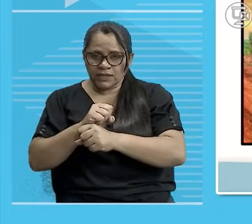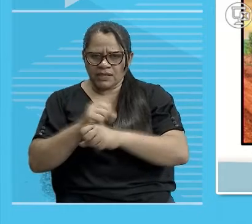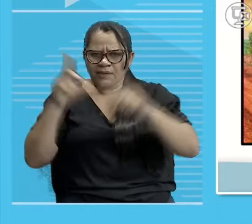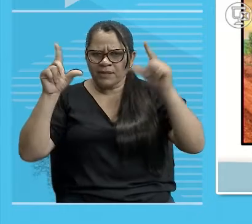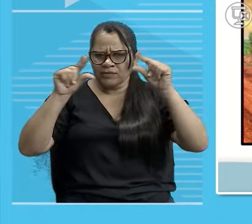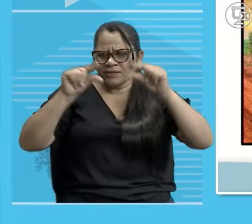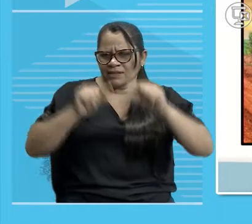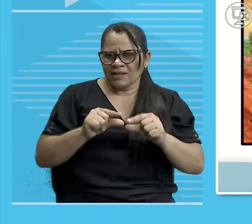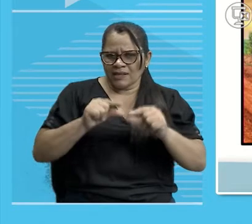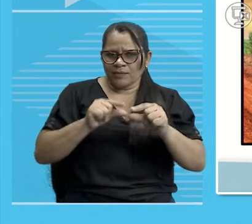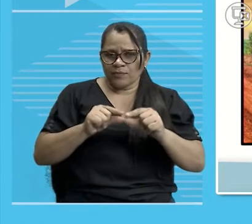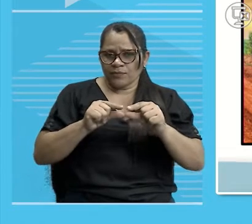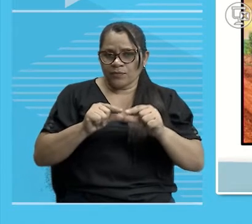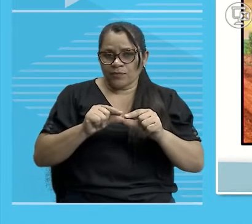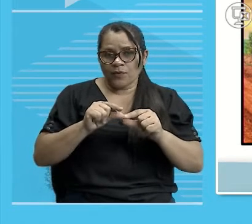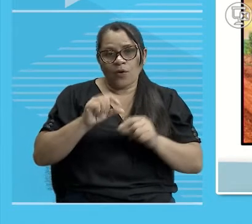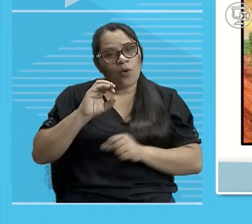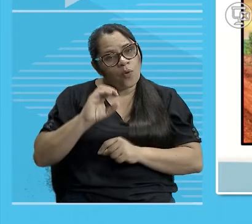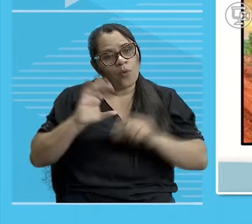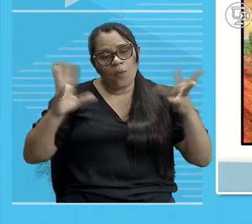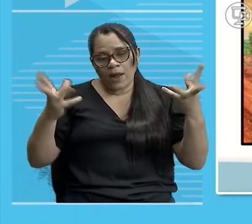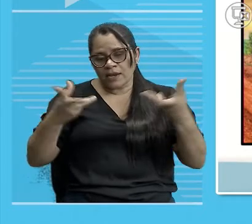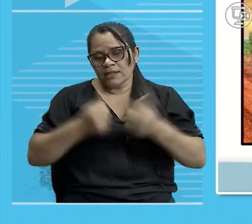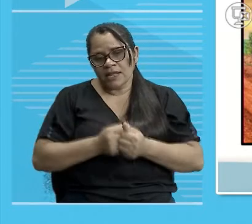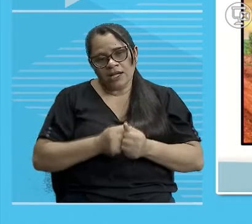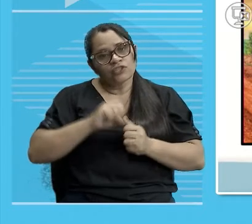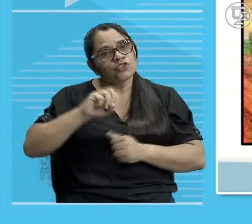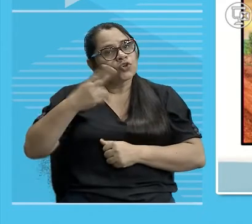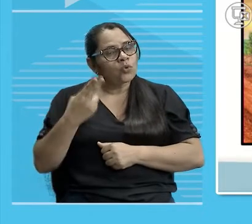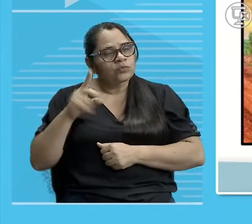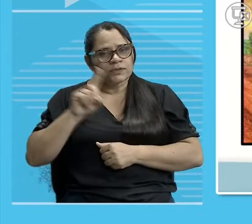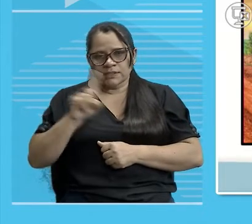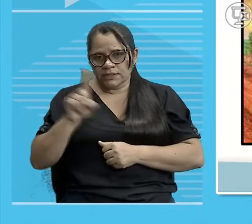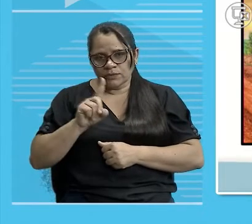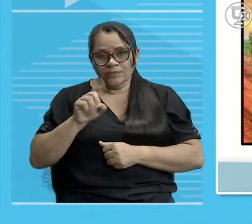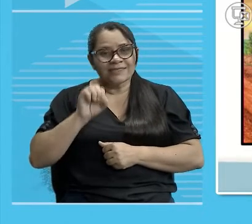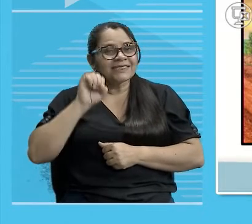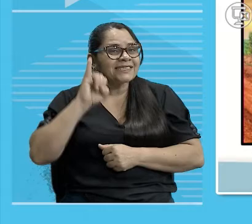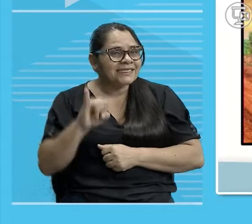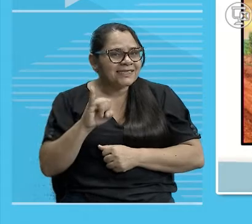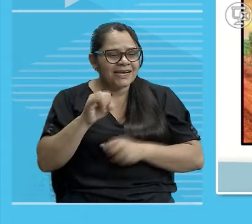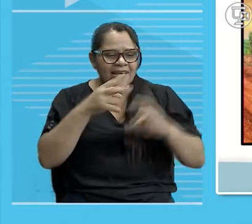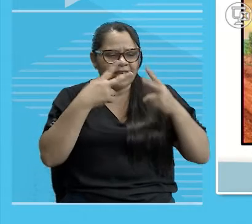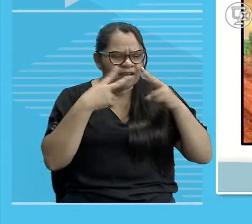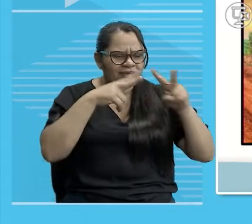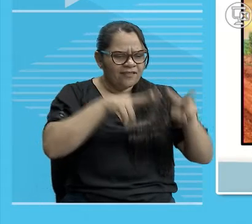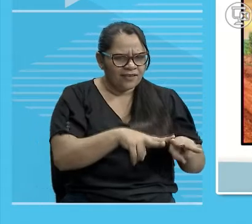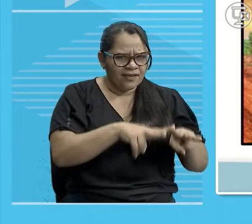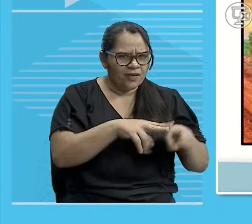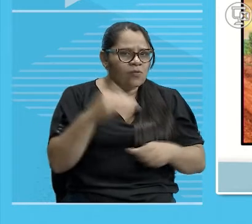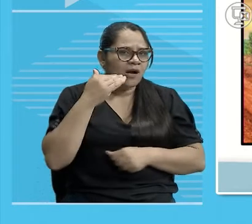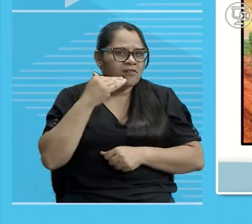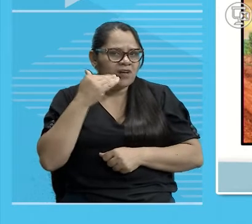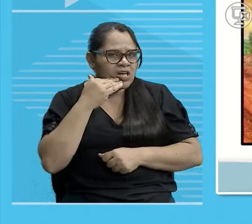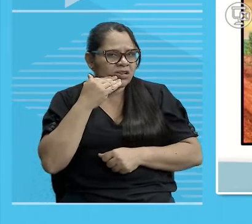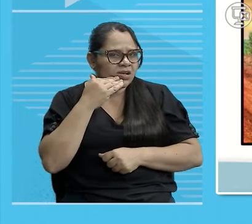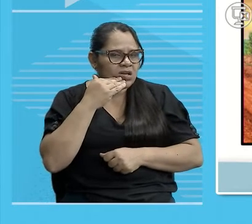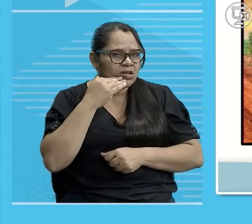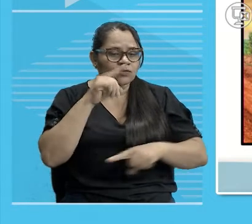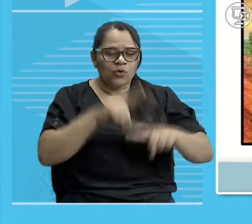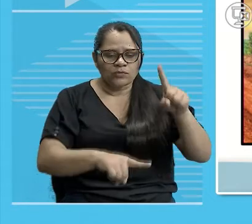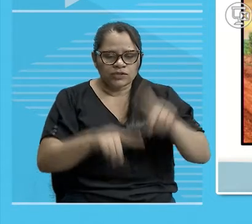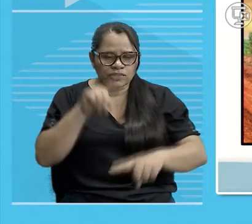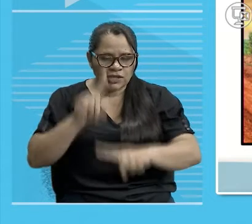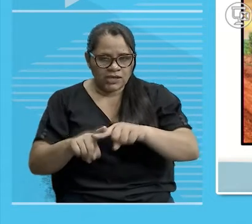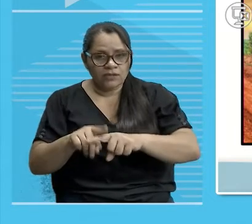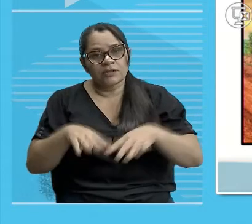e com mais qualidade ou não se ele perceber uma falha do processo ele vai analisar essa falha e vai proporção olha